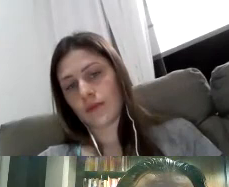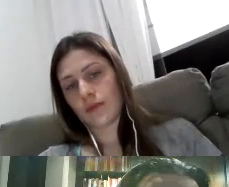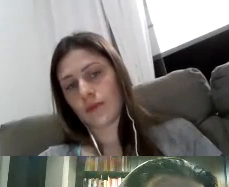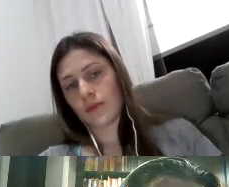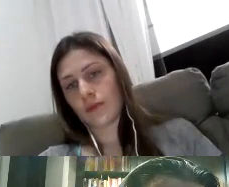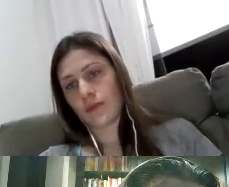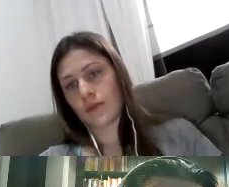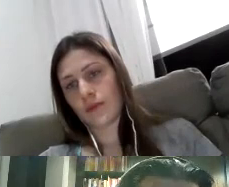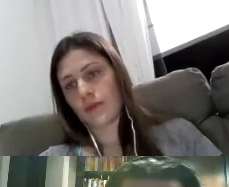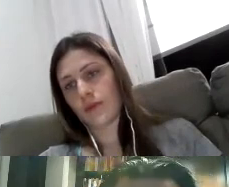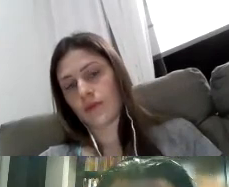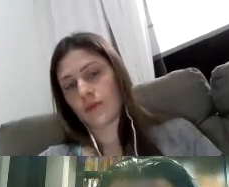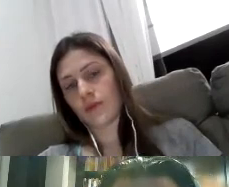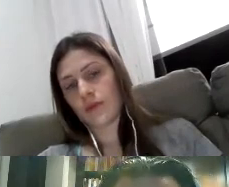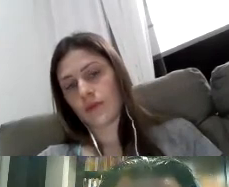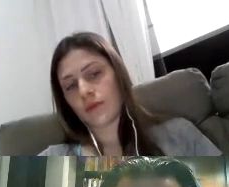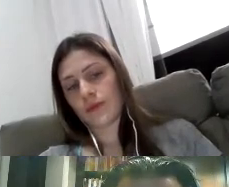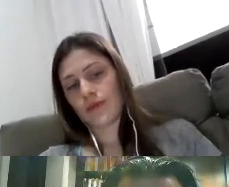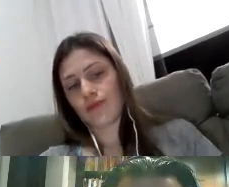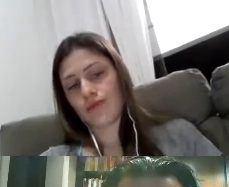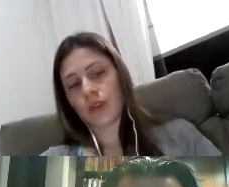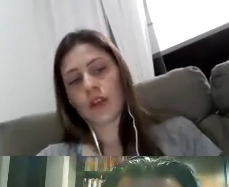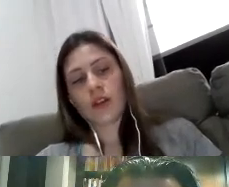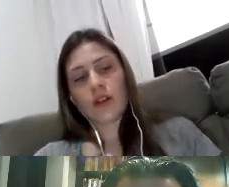E a última avaliação no sábado, bem direitinho.